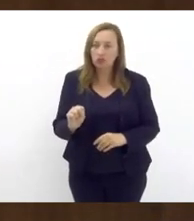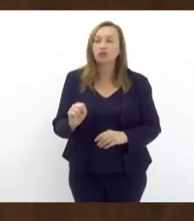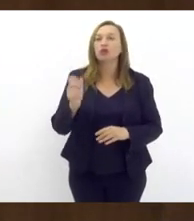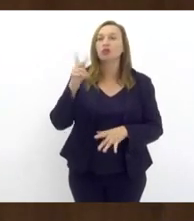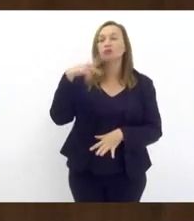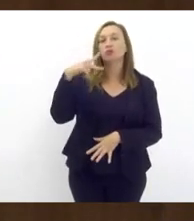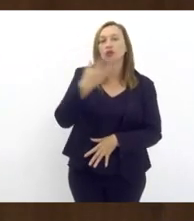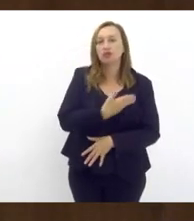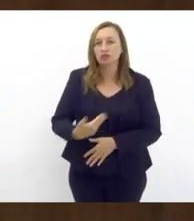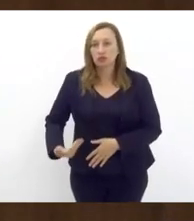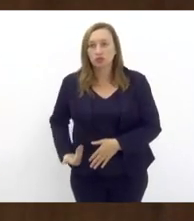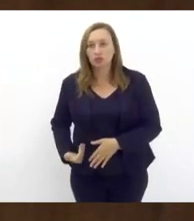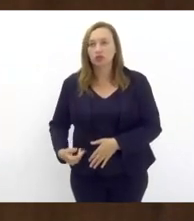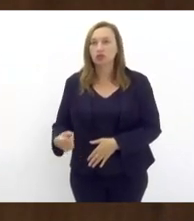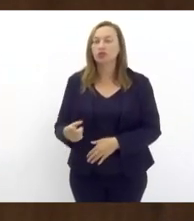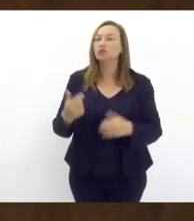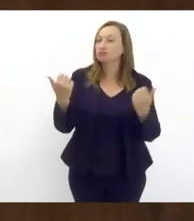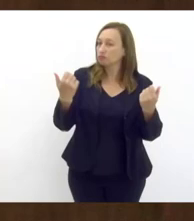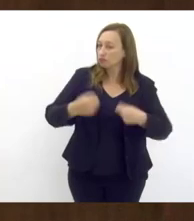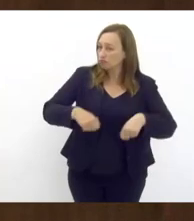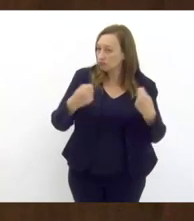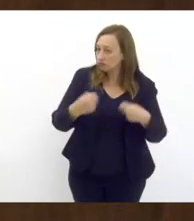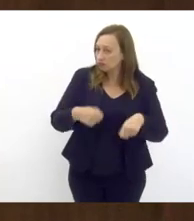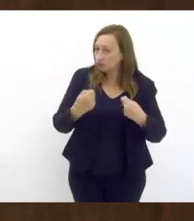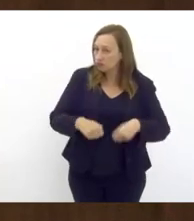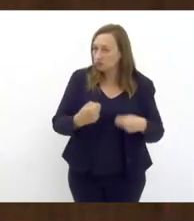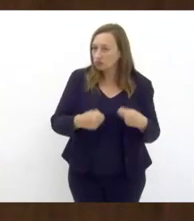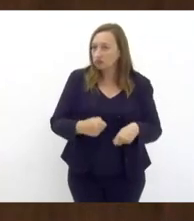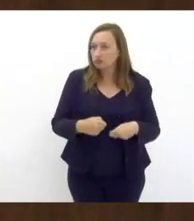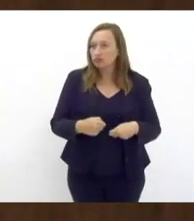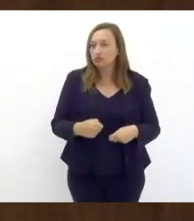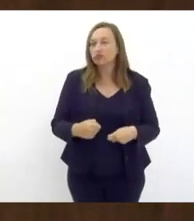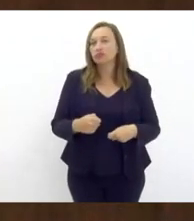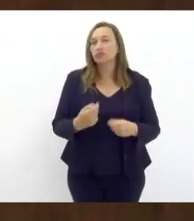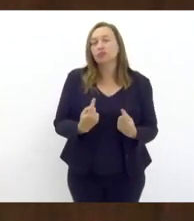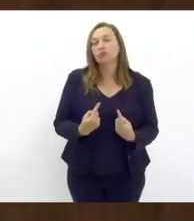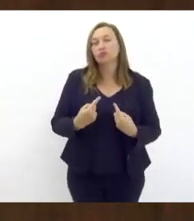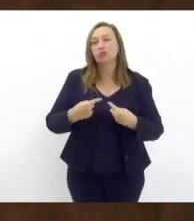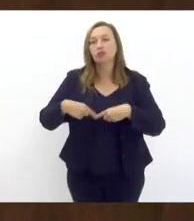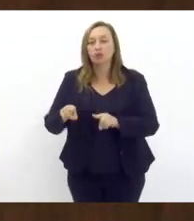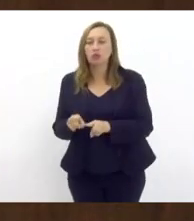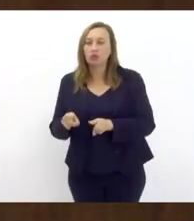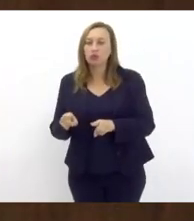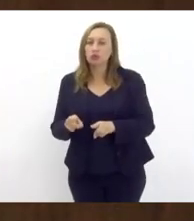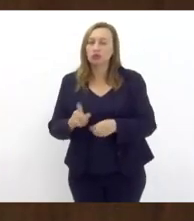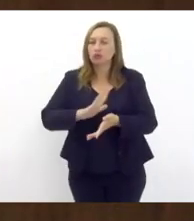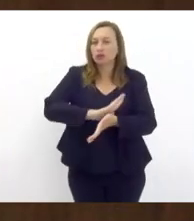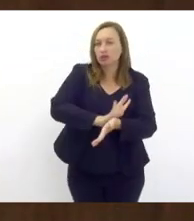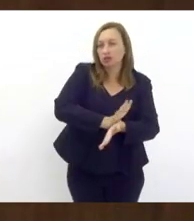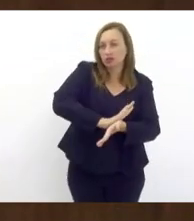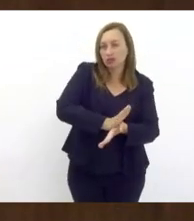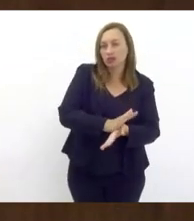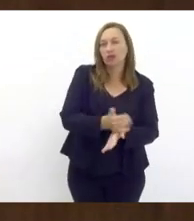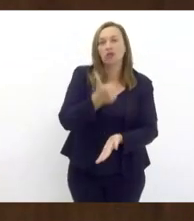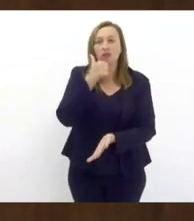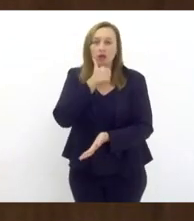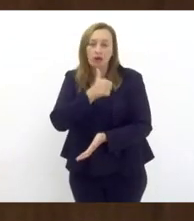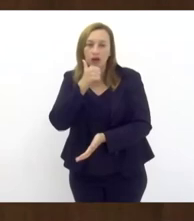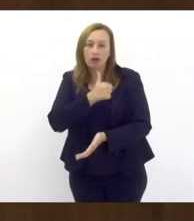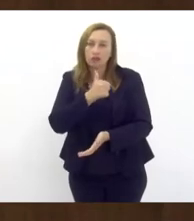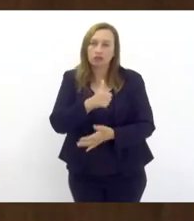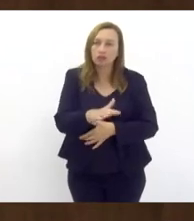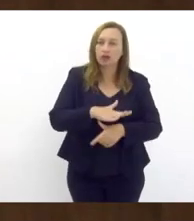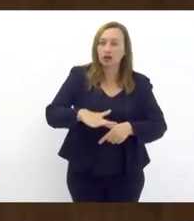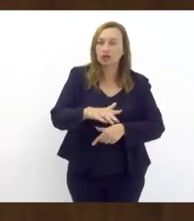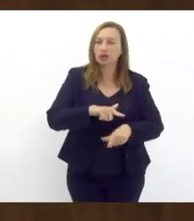políticas públicas que nós necessitamos para o combate efetivo dessa discriminação das mulheres no